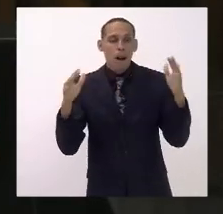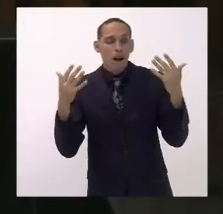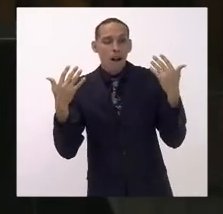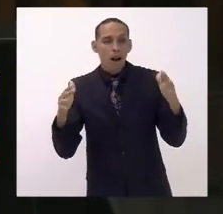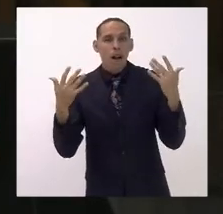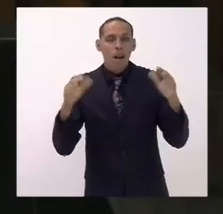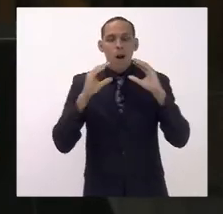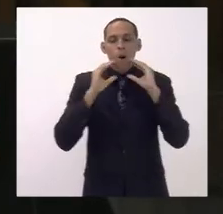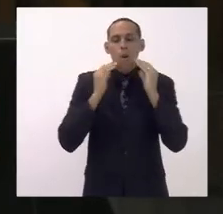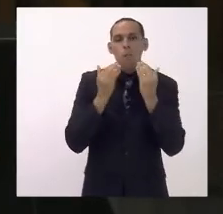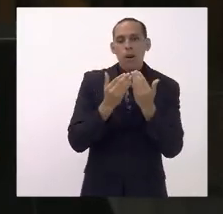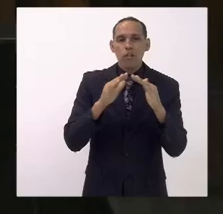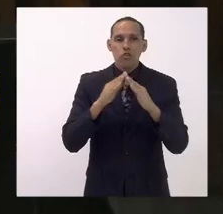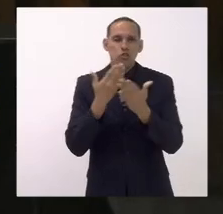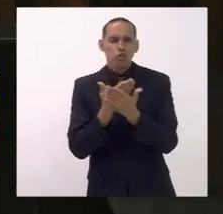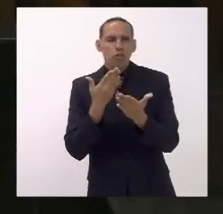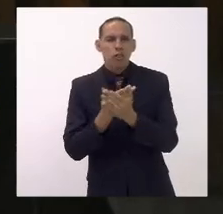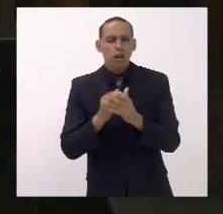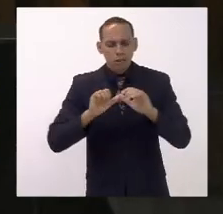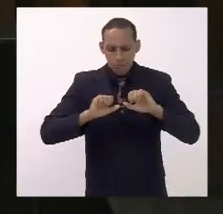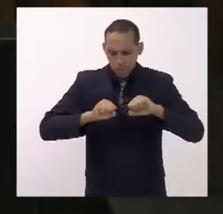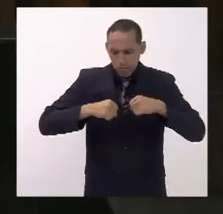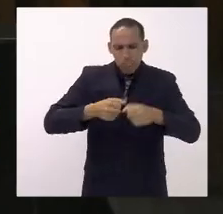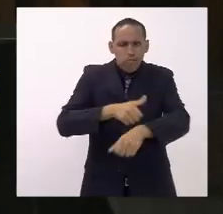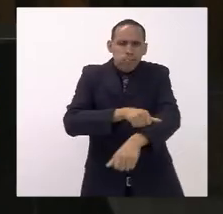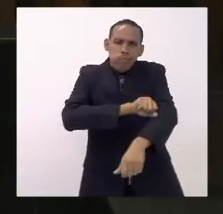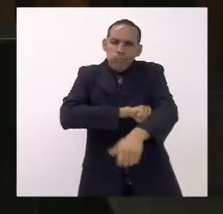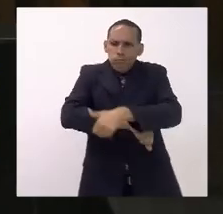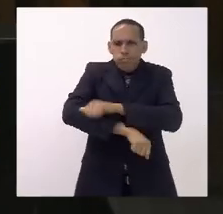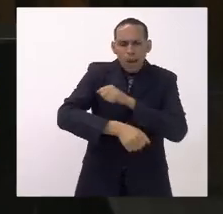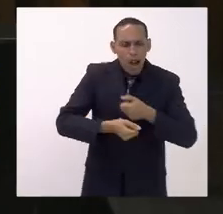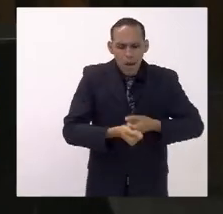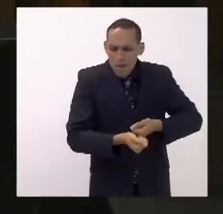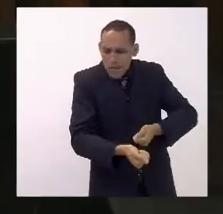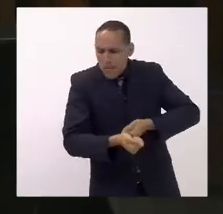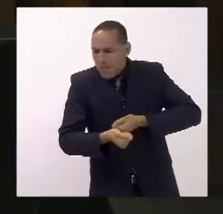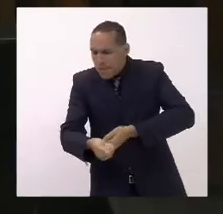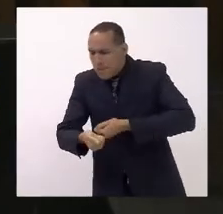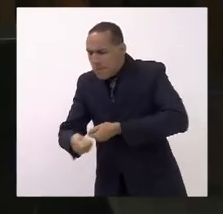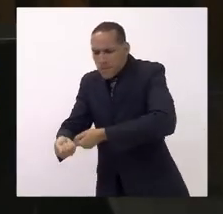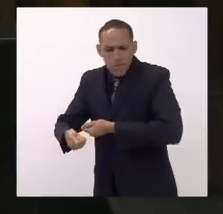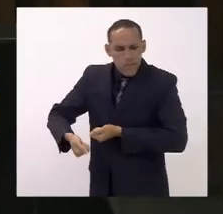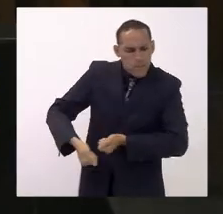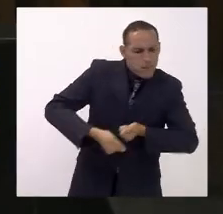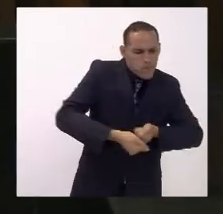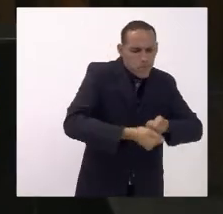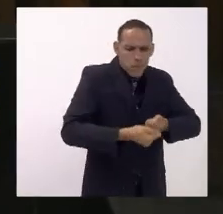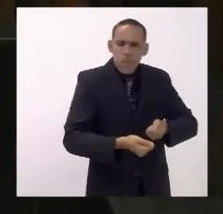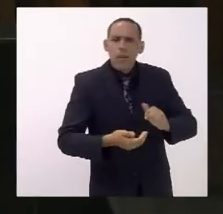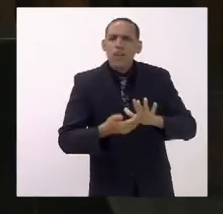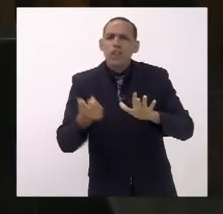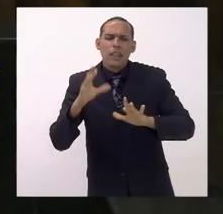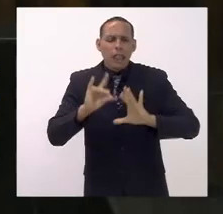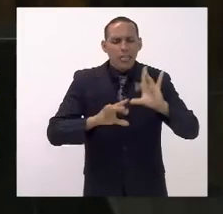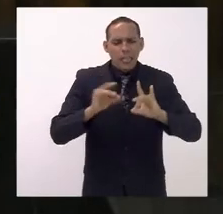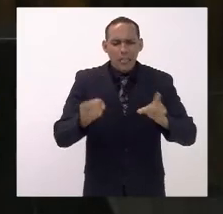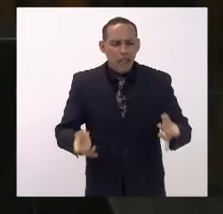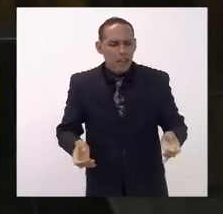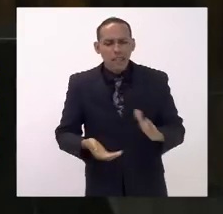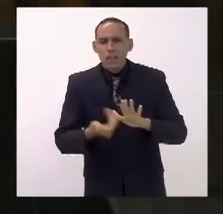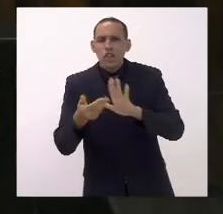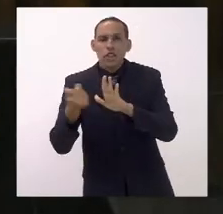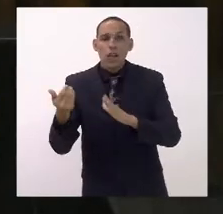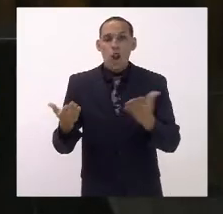próprias mãos, pegaram rodos e jogaram toneladas de lama para fora das escolas. Hoje, lá no